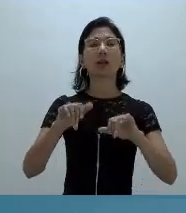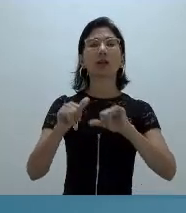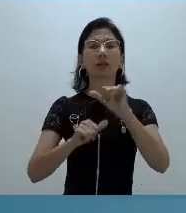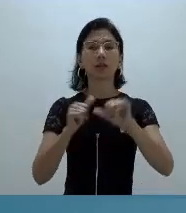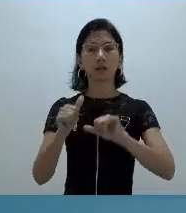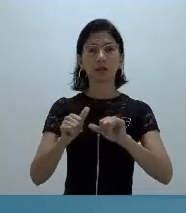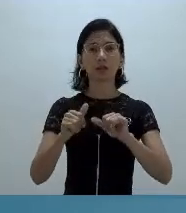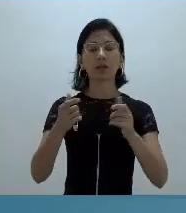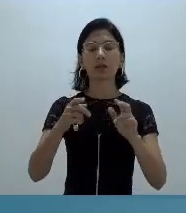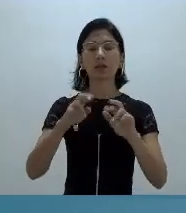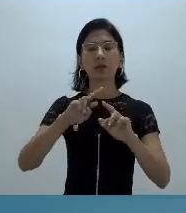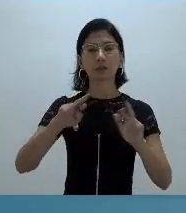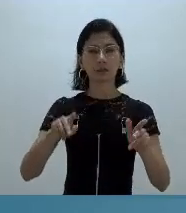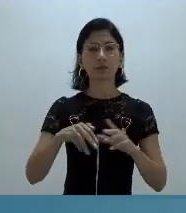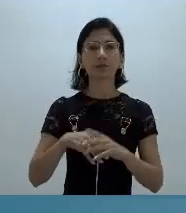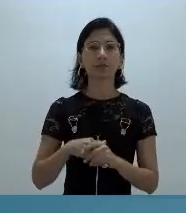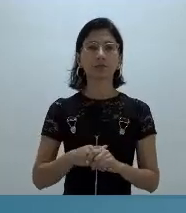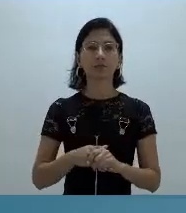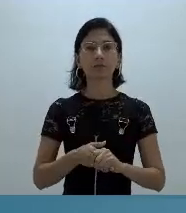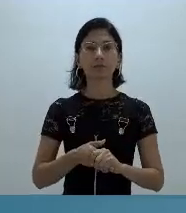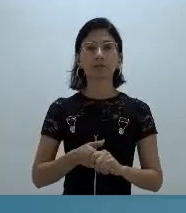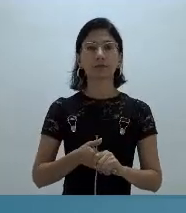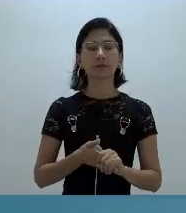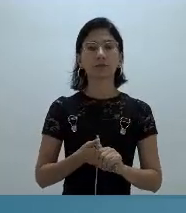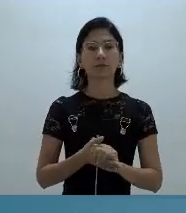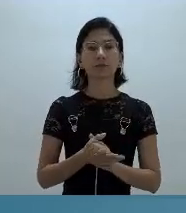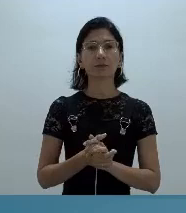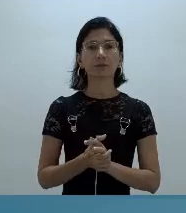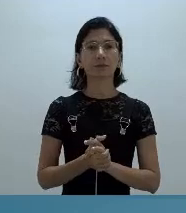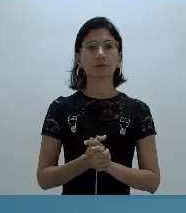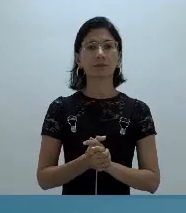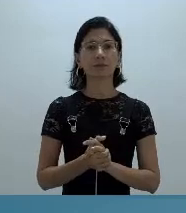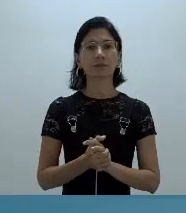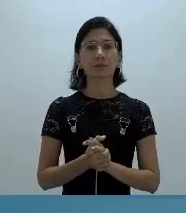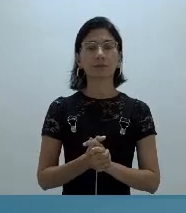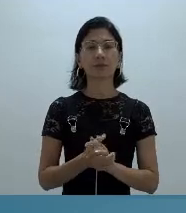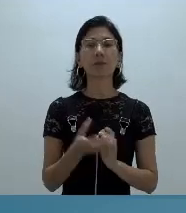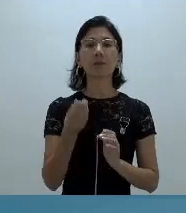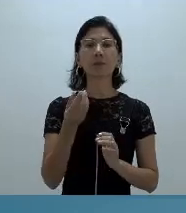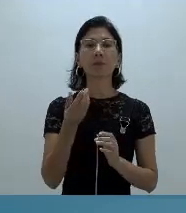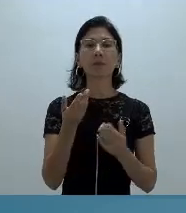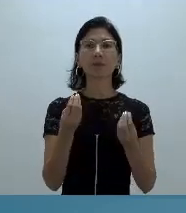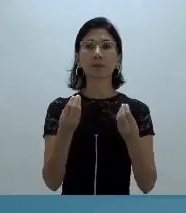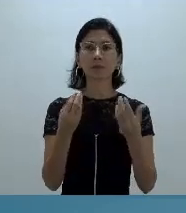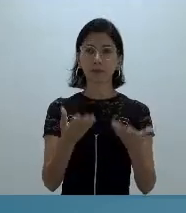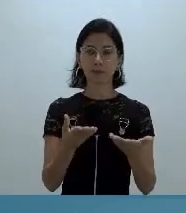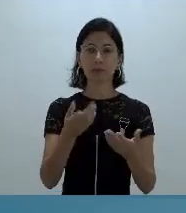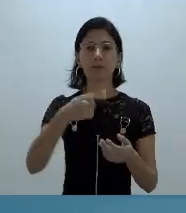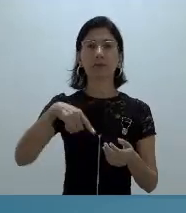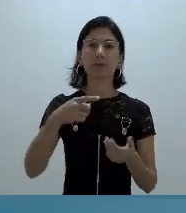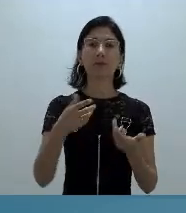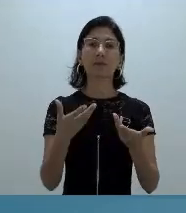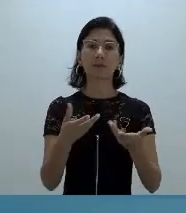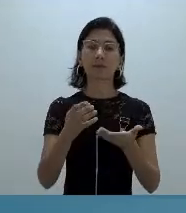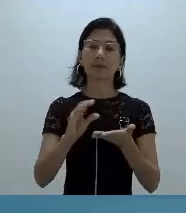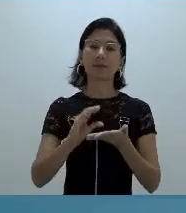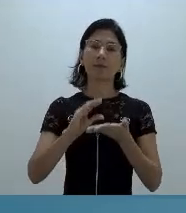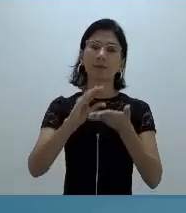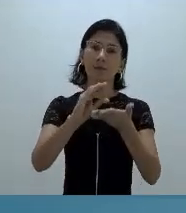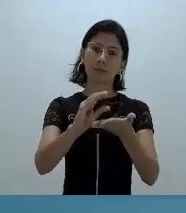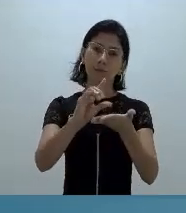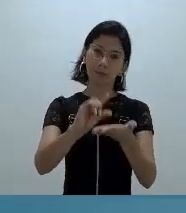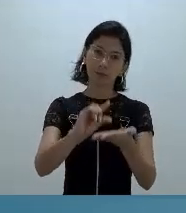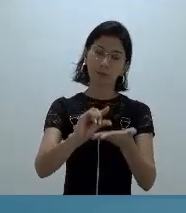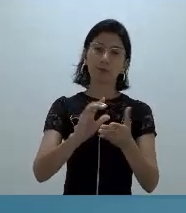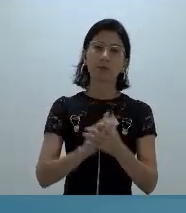a condenação da agravante em honorários advocatícios. Essa é a controvérsia principal. Por